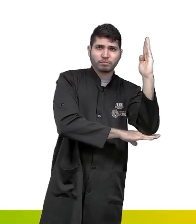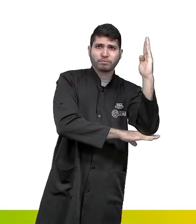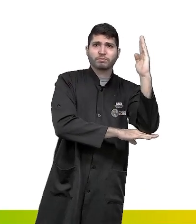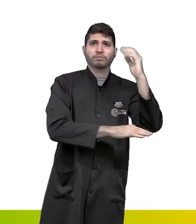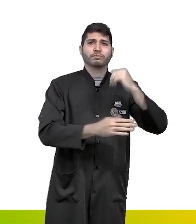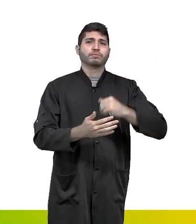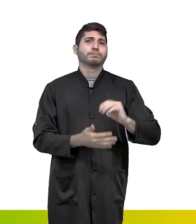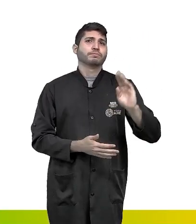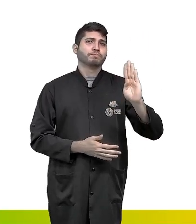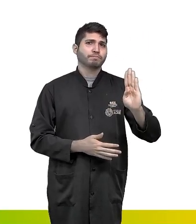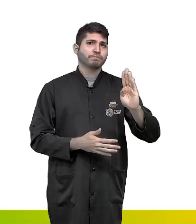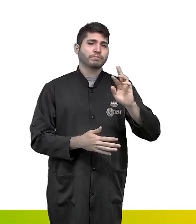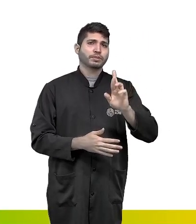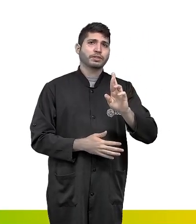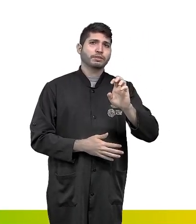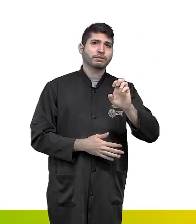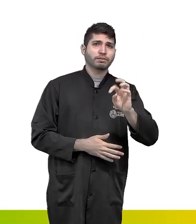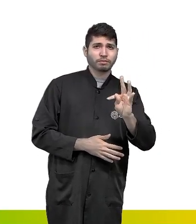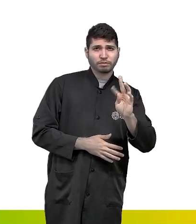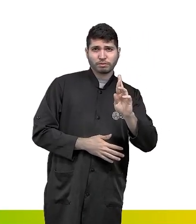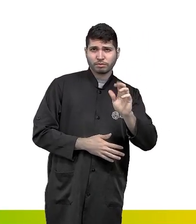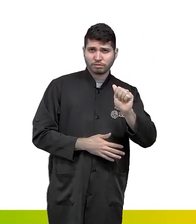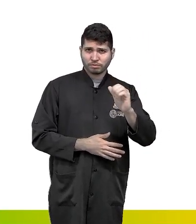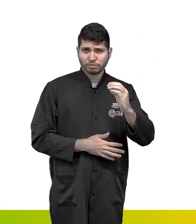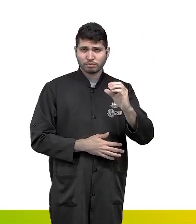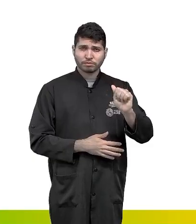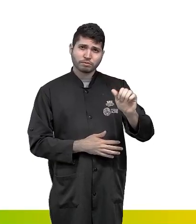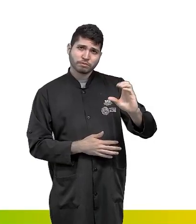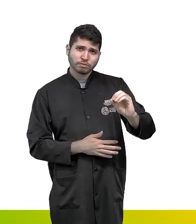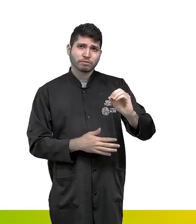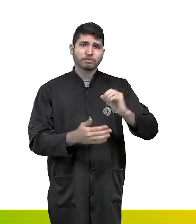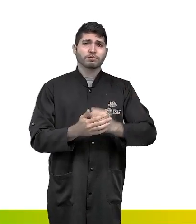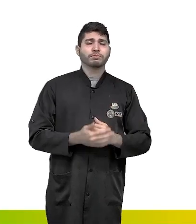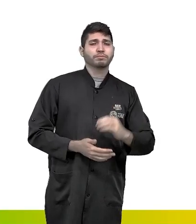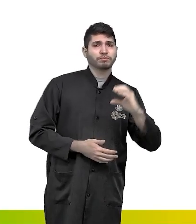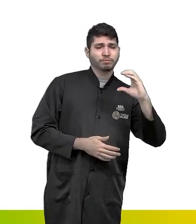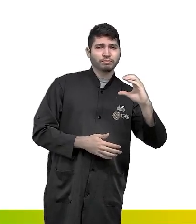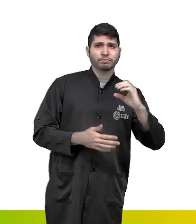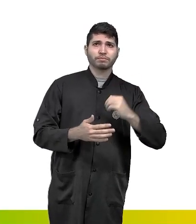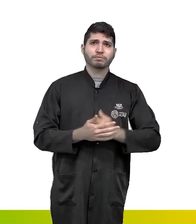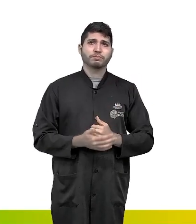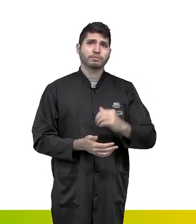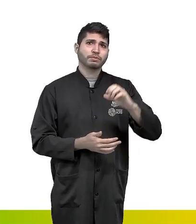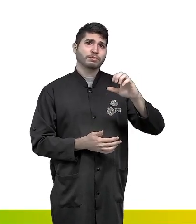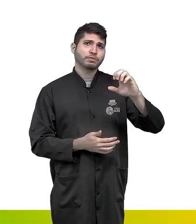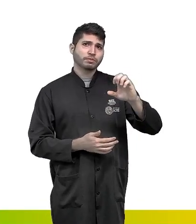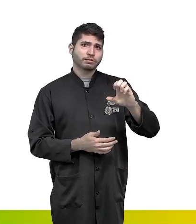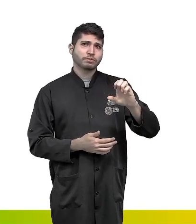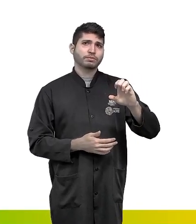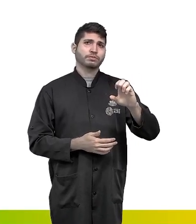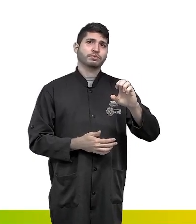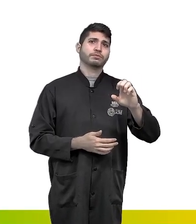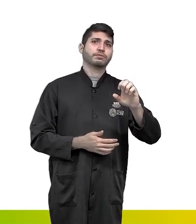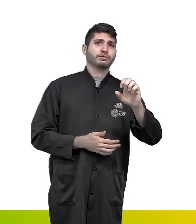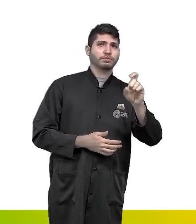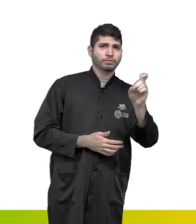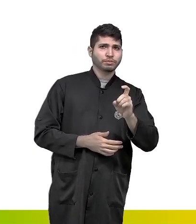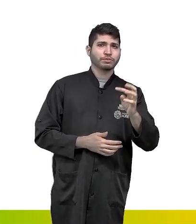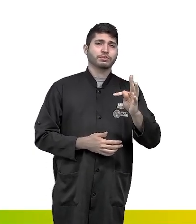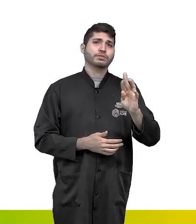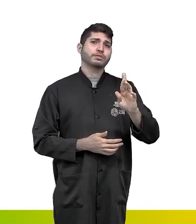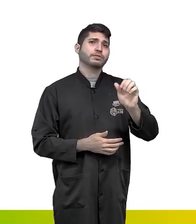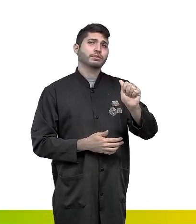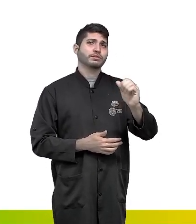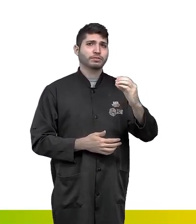do crescimento da população. Letra C, a extração de recursos naturais da floresta. Letra